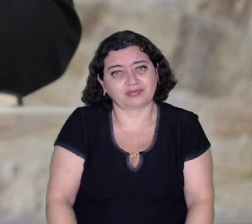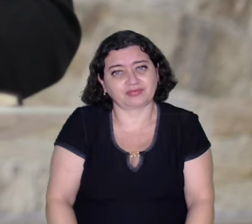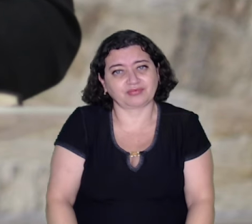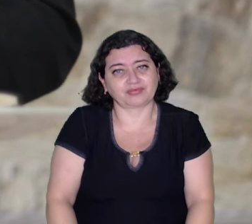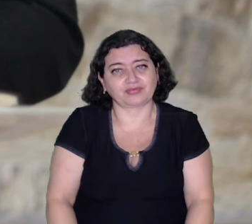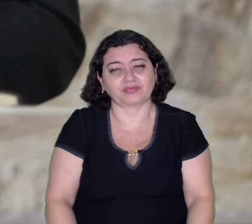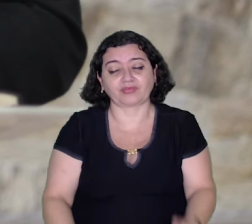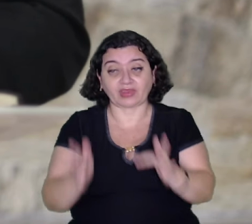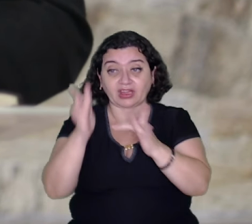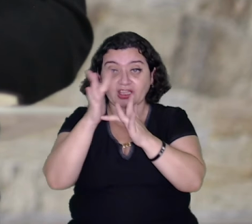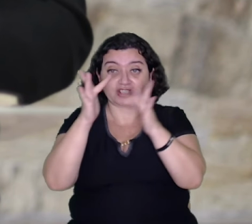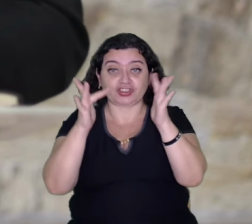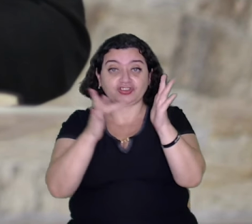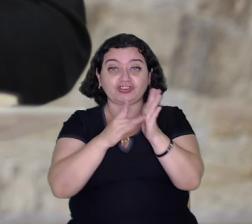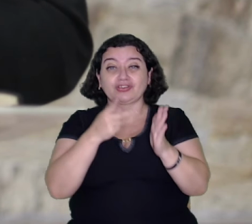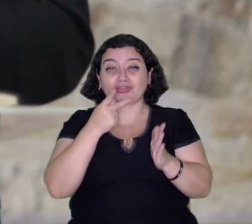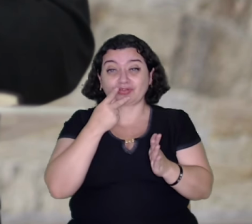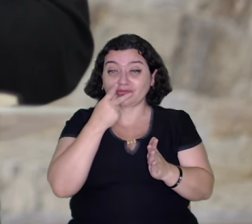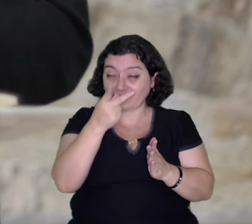E Jesus assegura ao homem